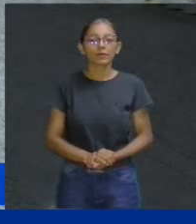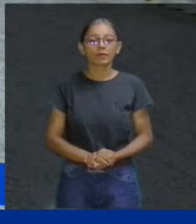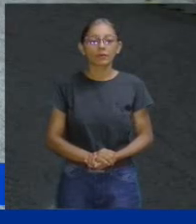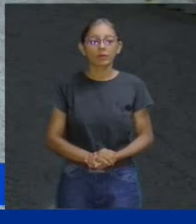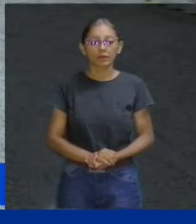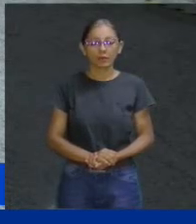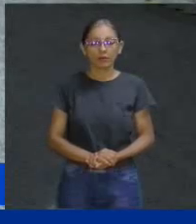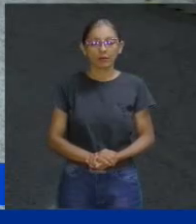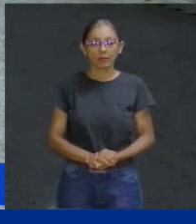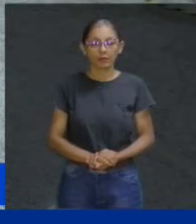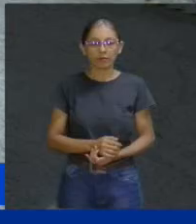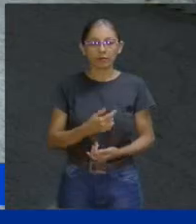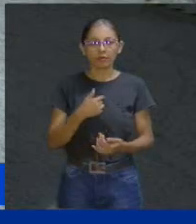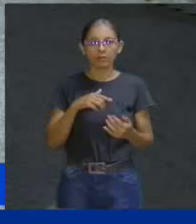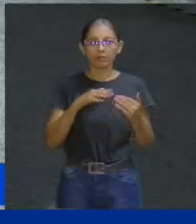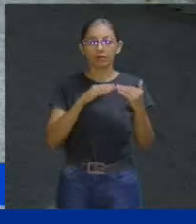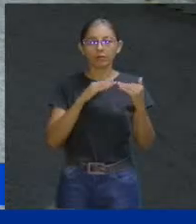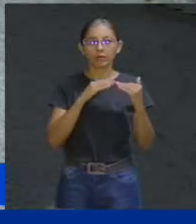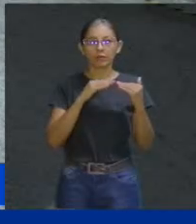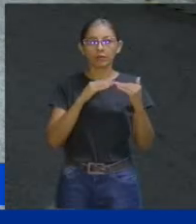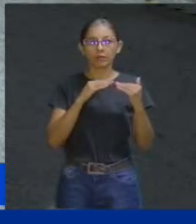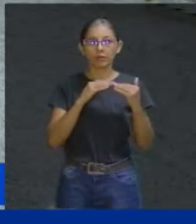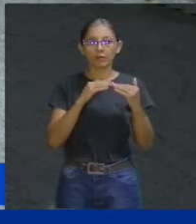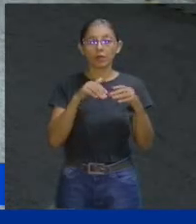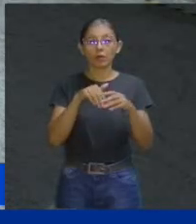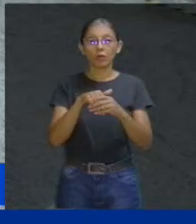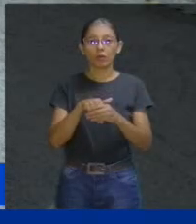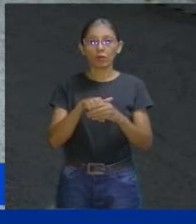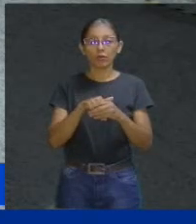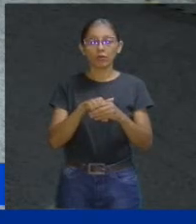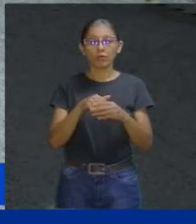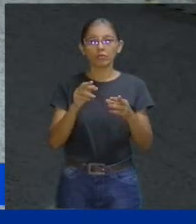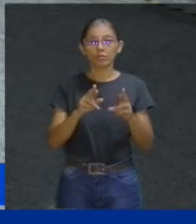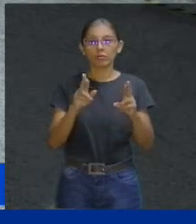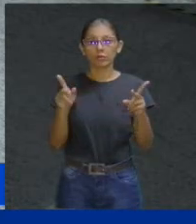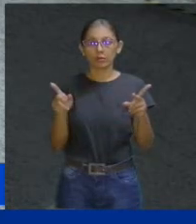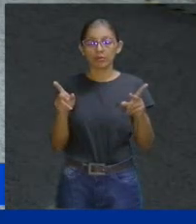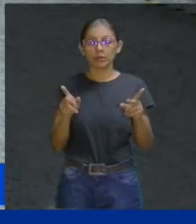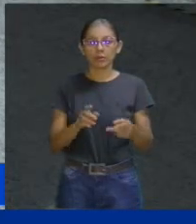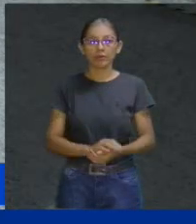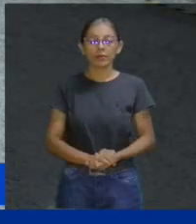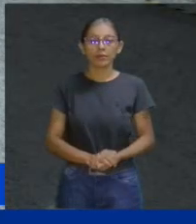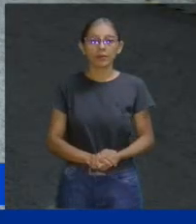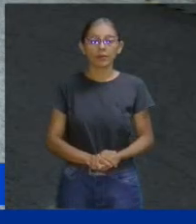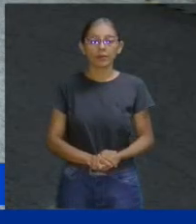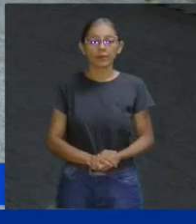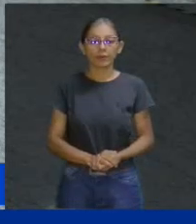Eu vou acompanhar o voto divergente, porque